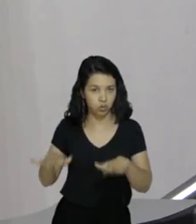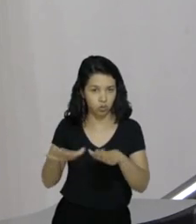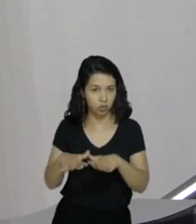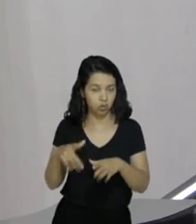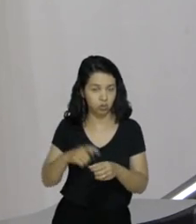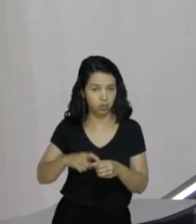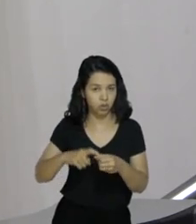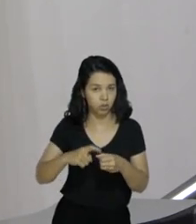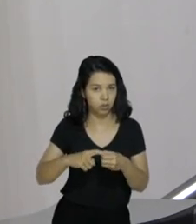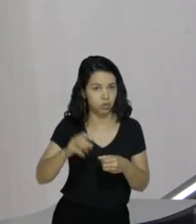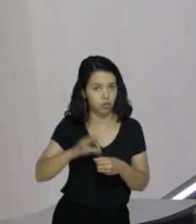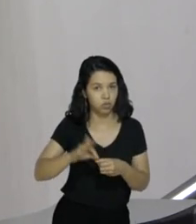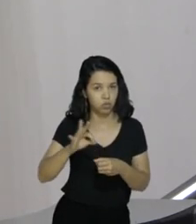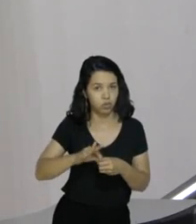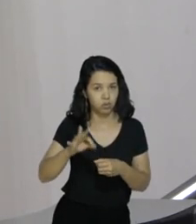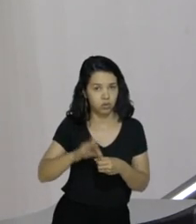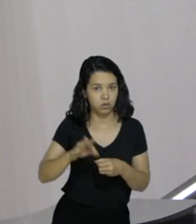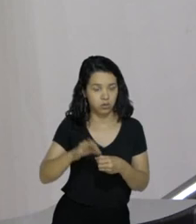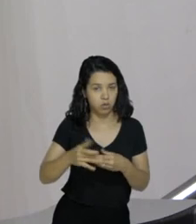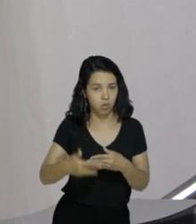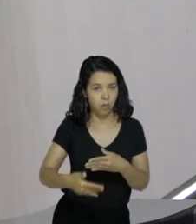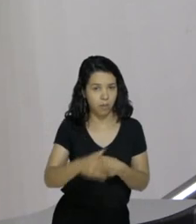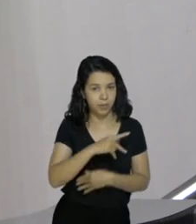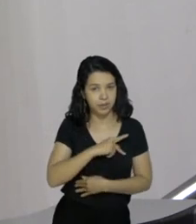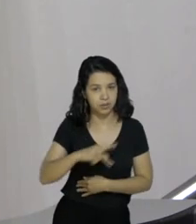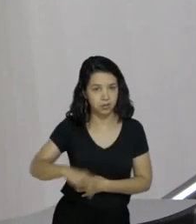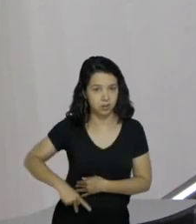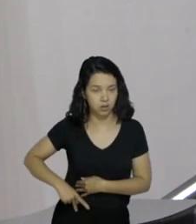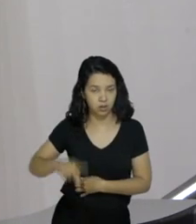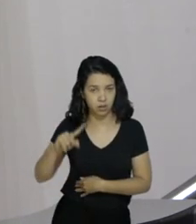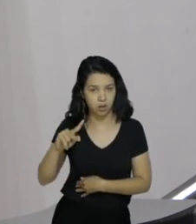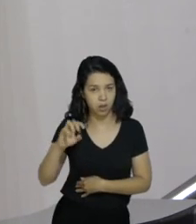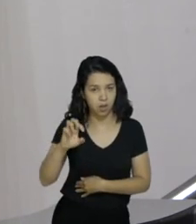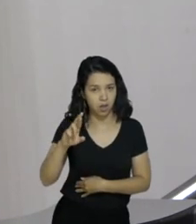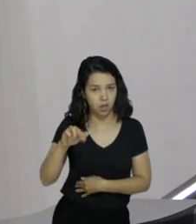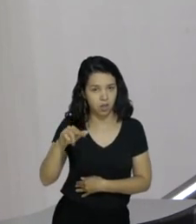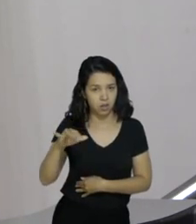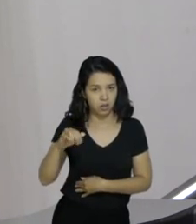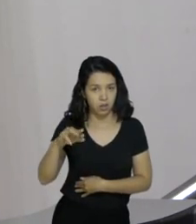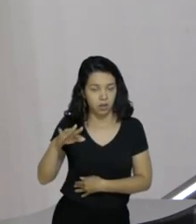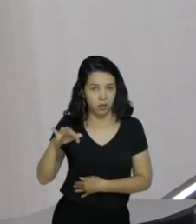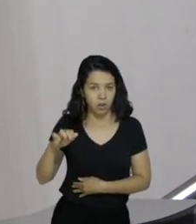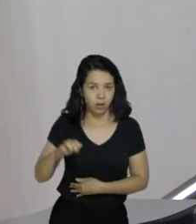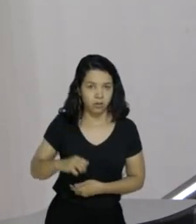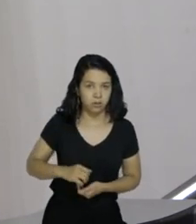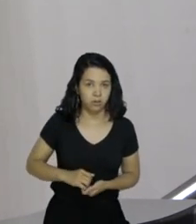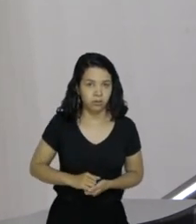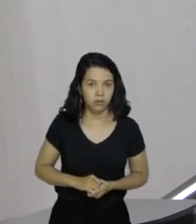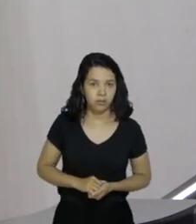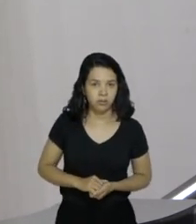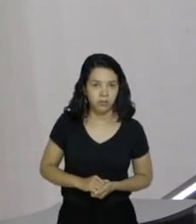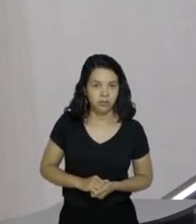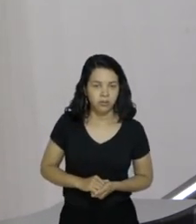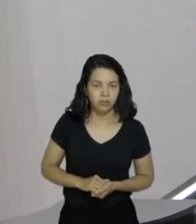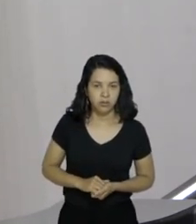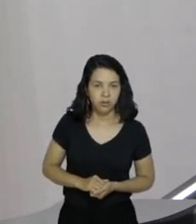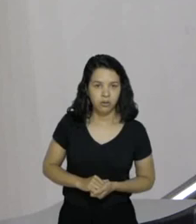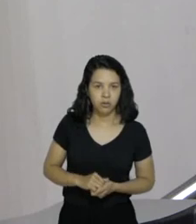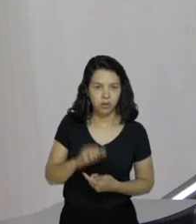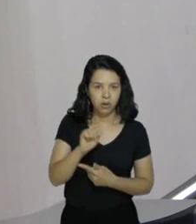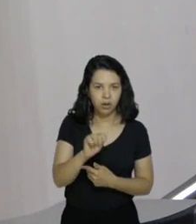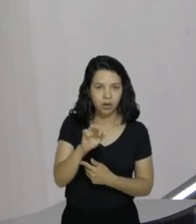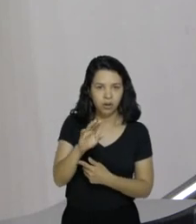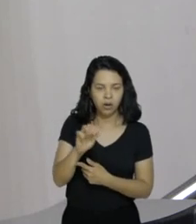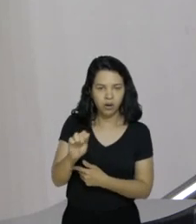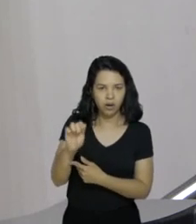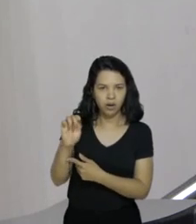da instituição, a começar pela presidente Erna Maria Vezenic, que é da AABB,